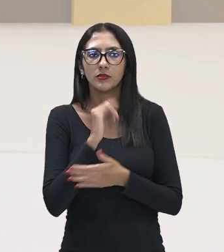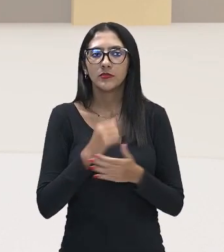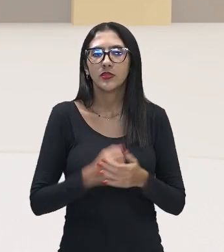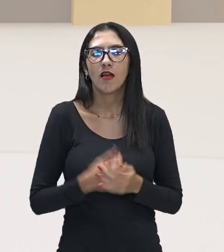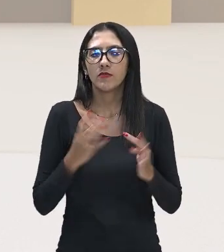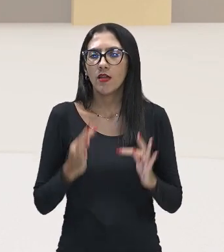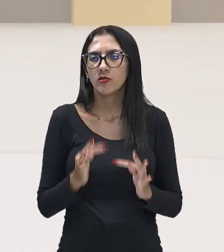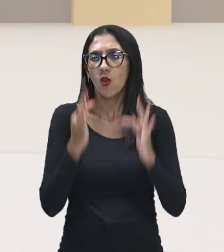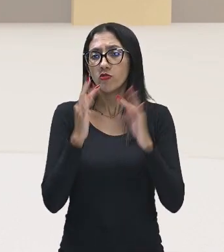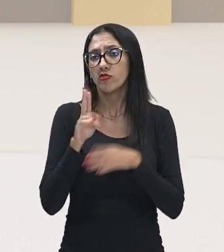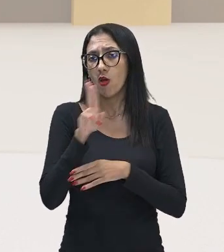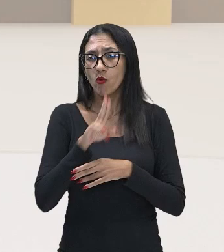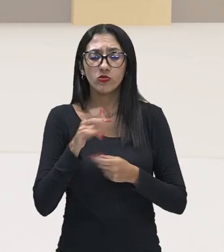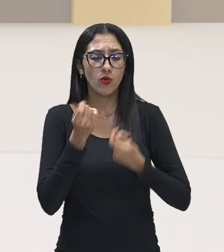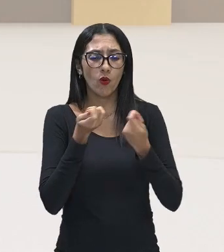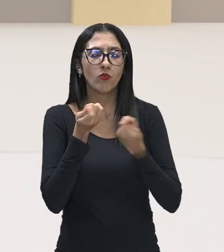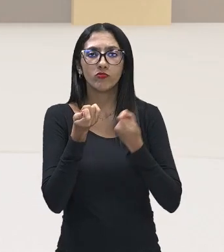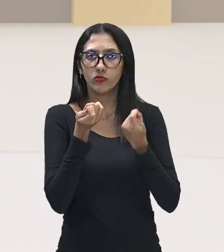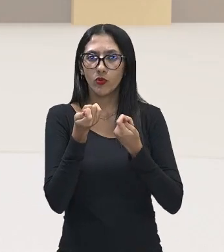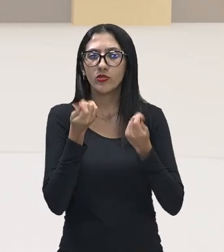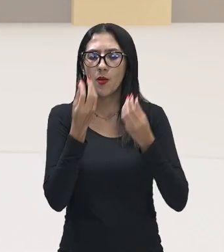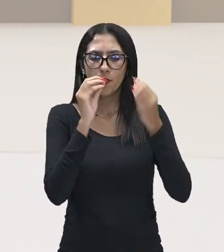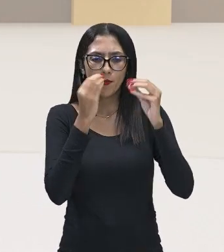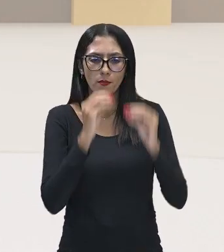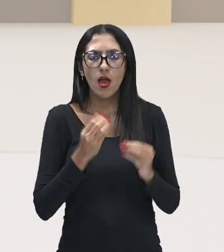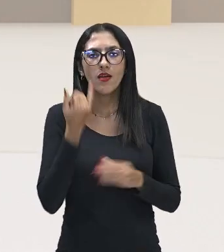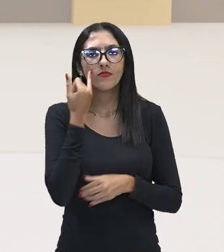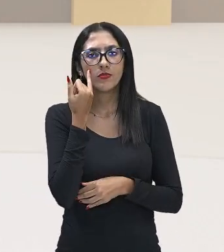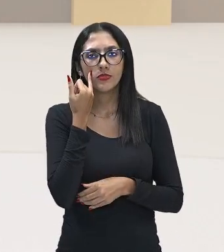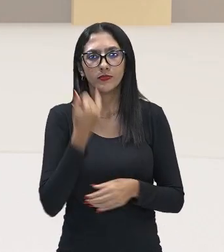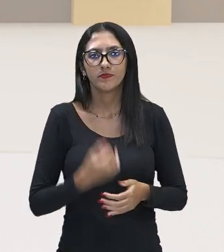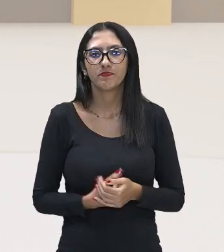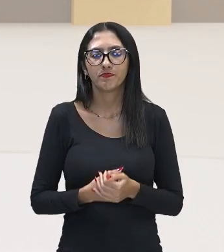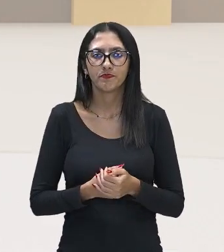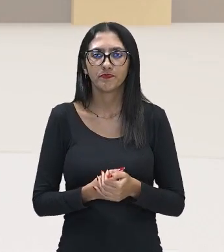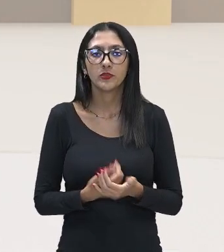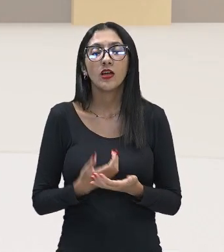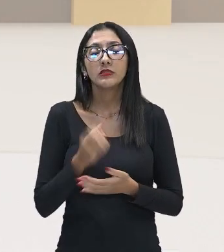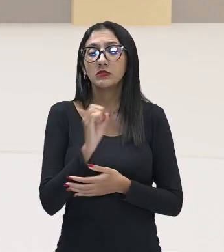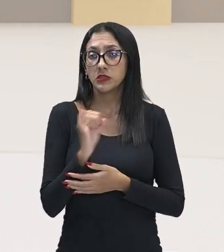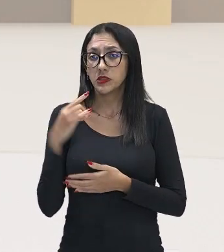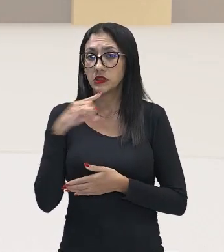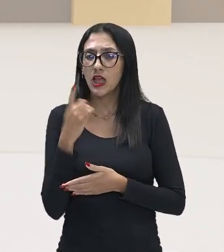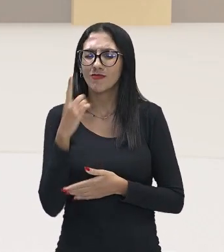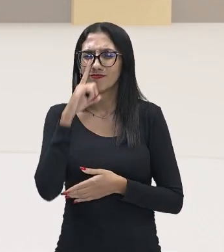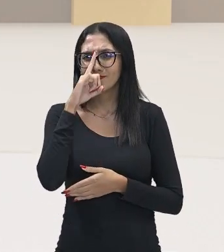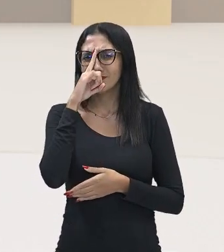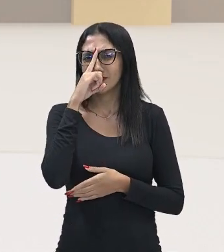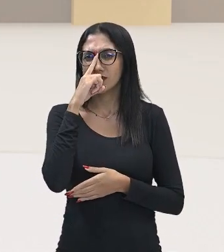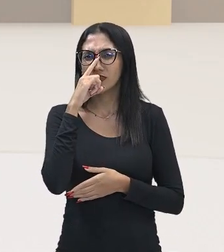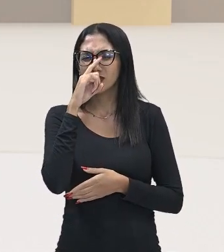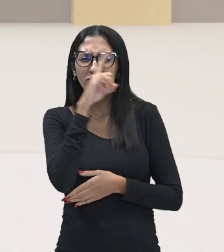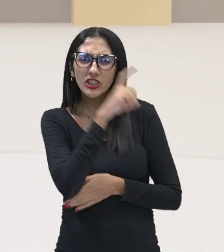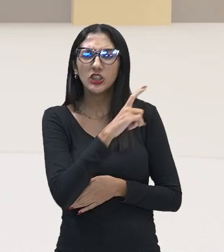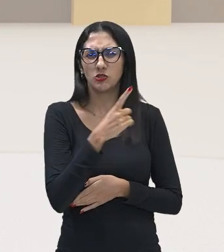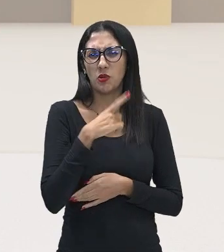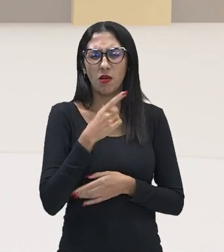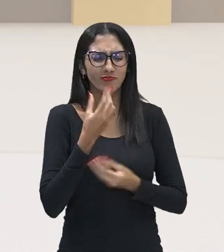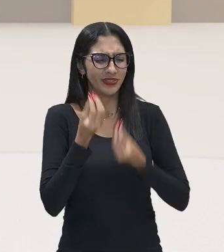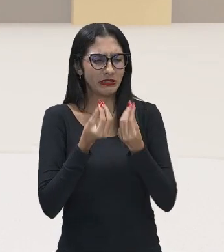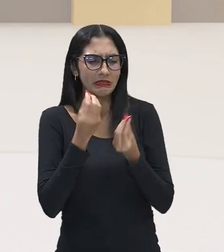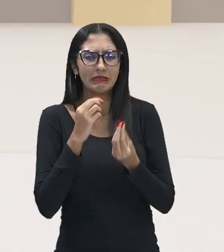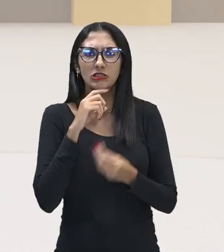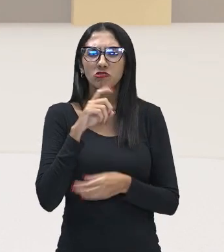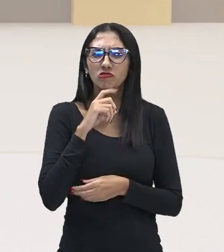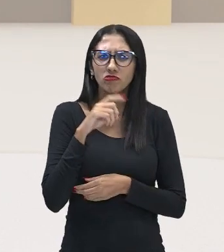controle financeiro. Então, vamos aí, ó. Se você tem dificuldade para gerenciar o seu orçamento pessoal,